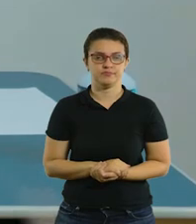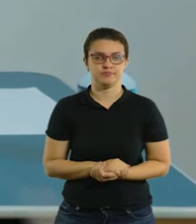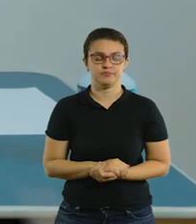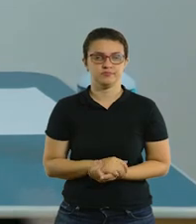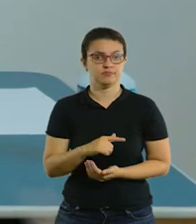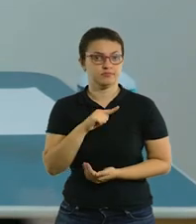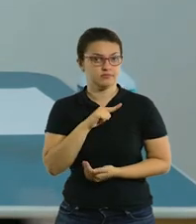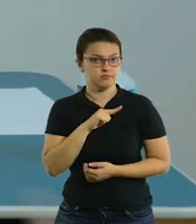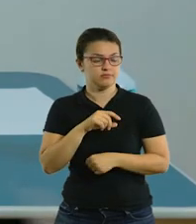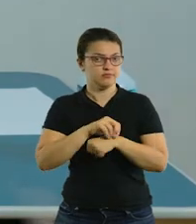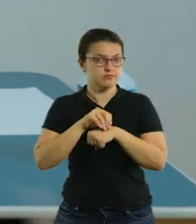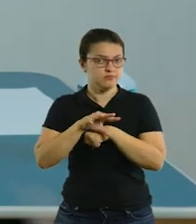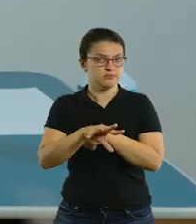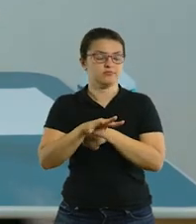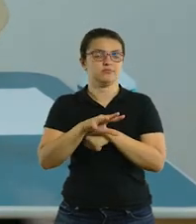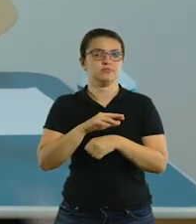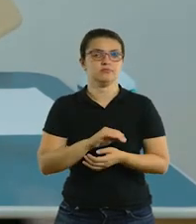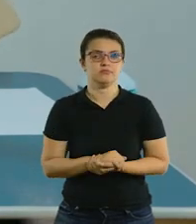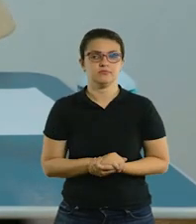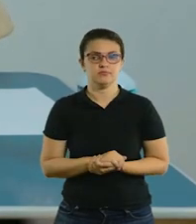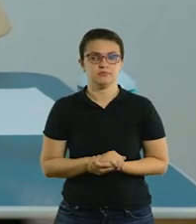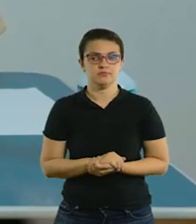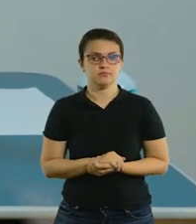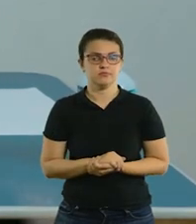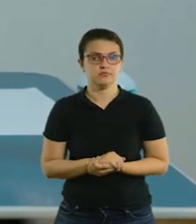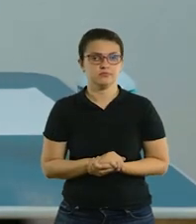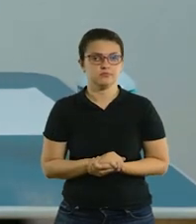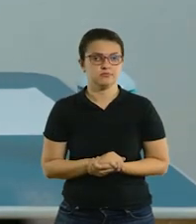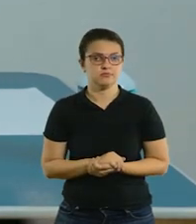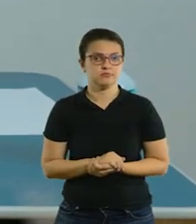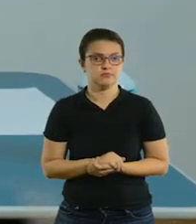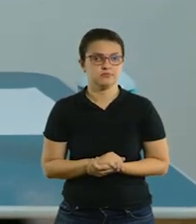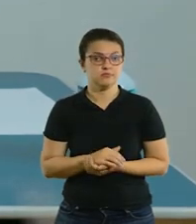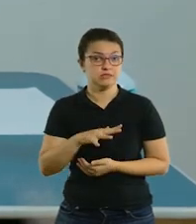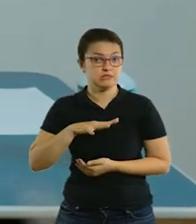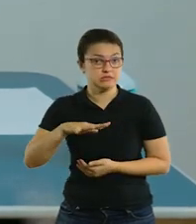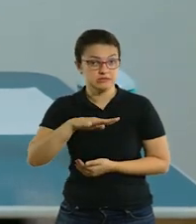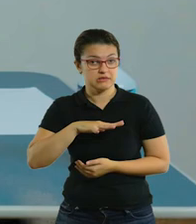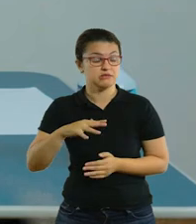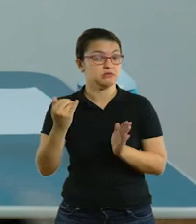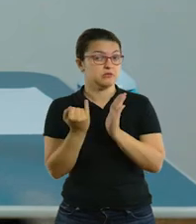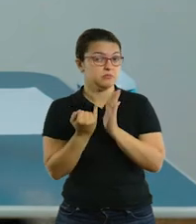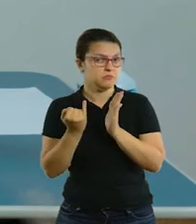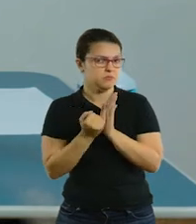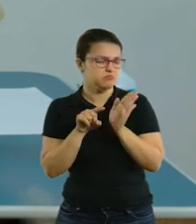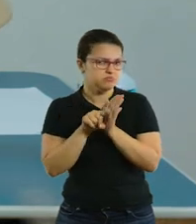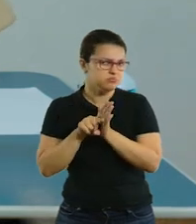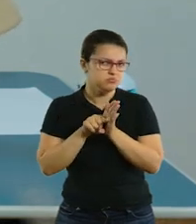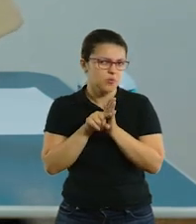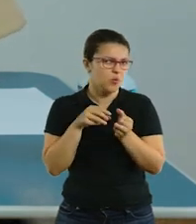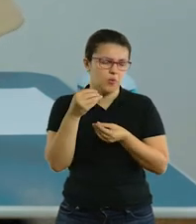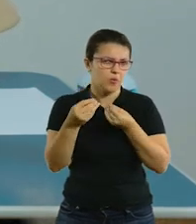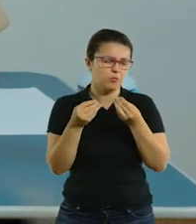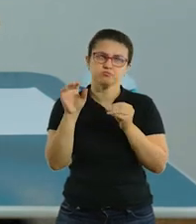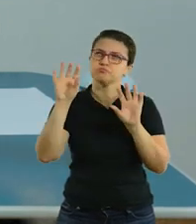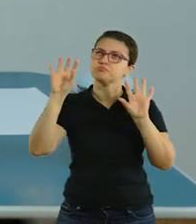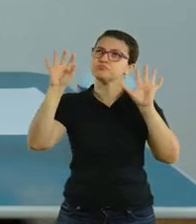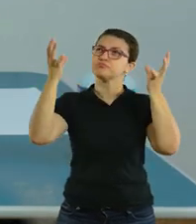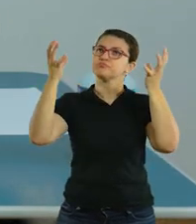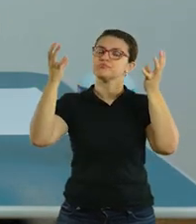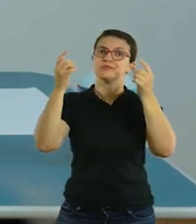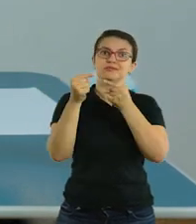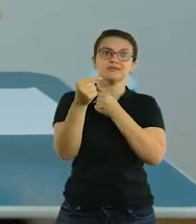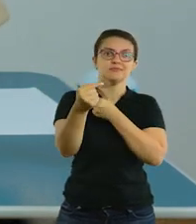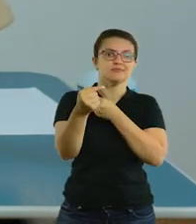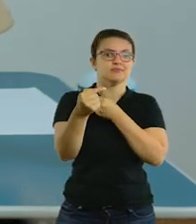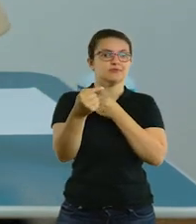Então, tem uma sugestão de uma atividade para vocês aqui, ó. Previsão do tempo na cidade de Itapevi, tá? Vocês vão falar a previsão do tempo aí da semana